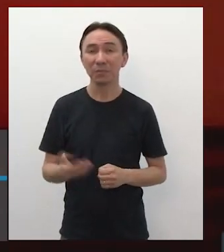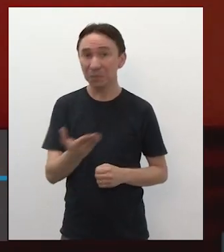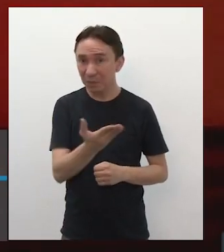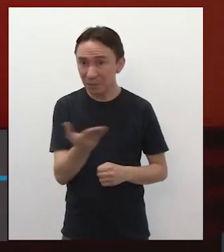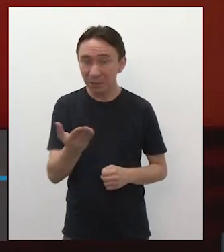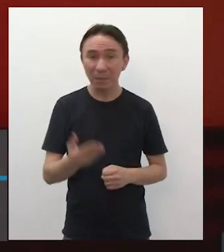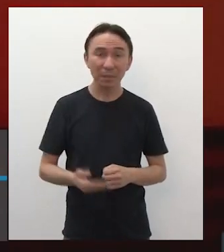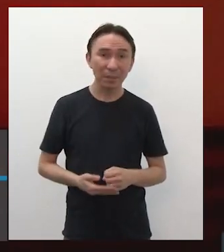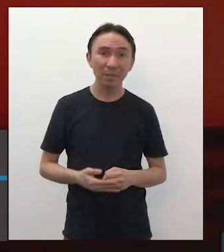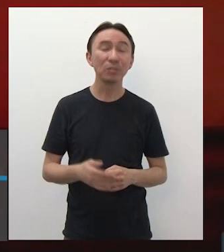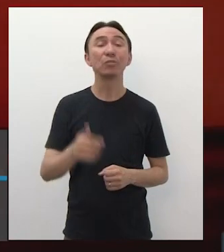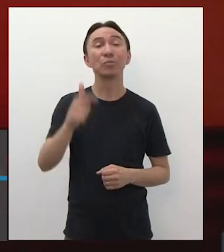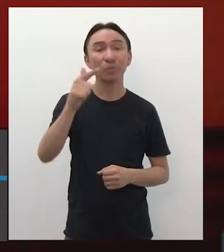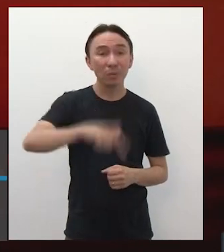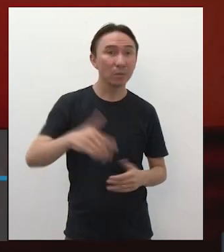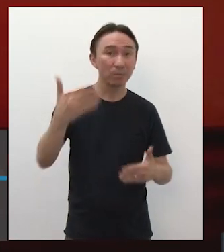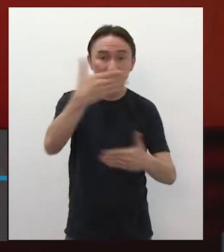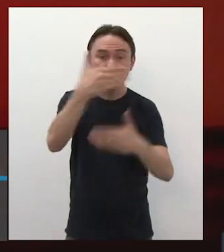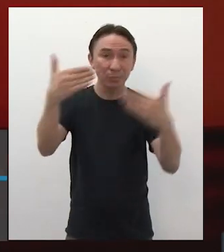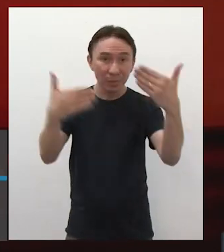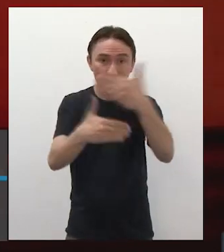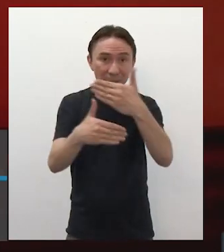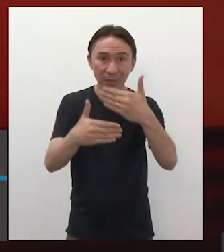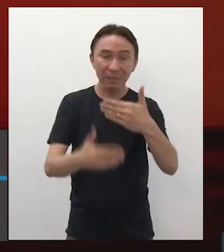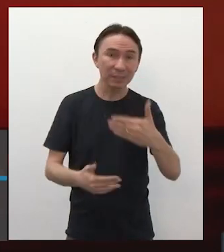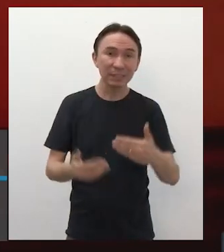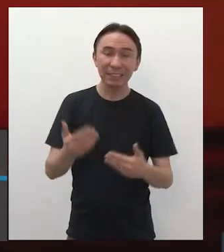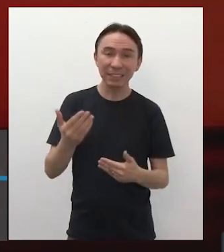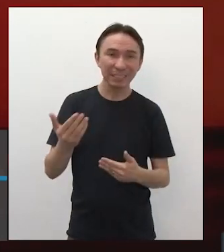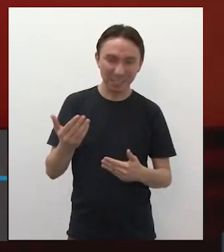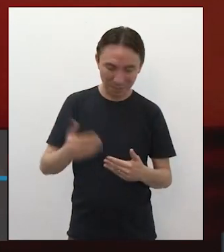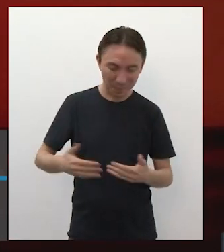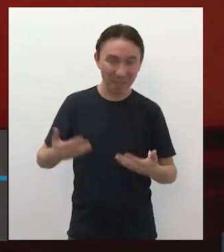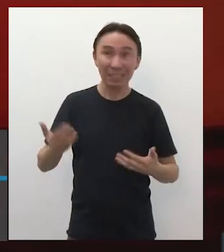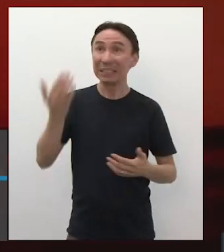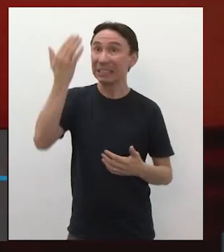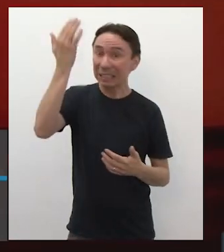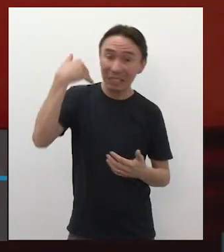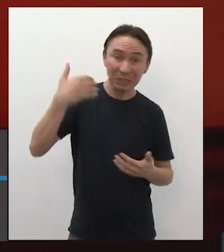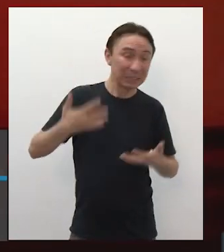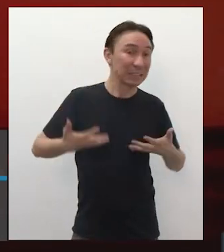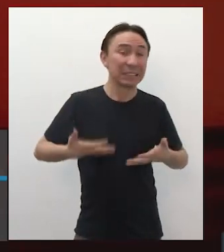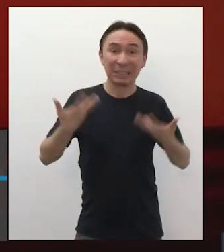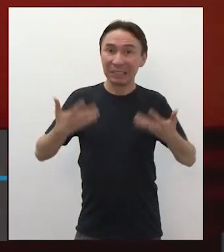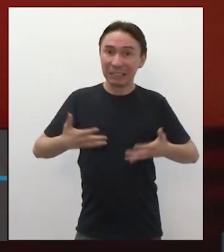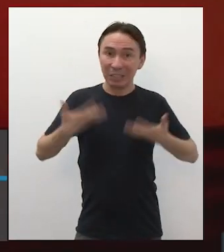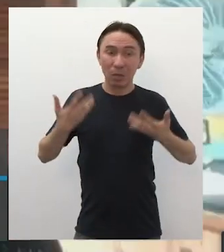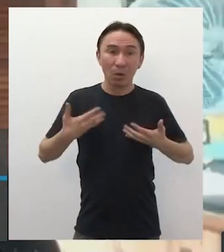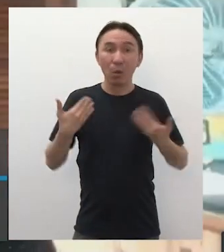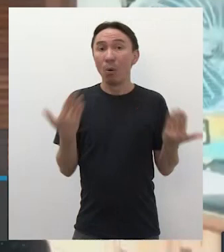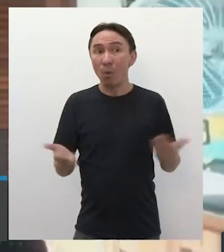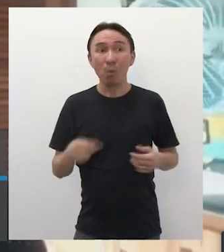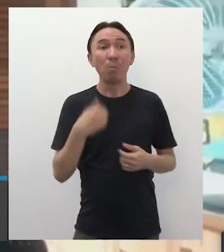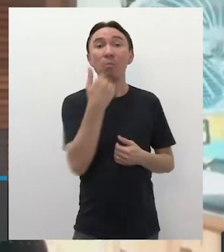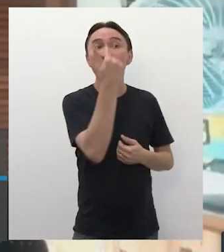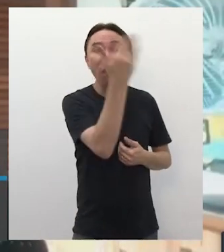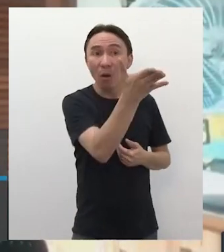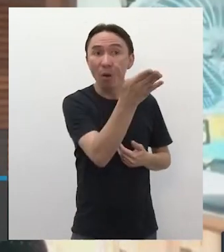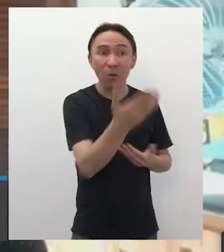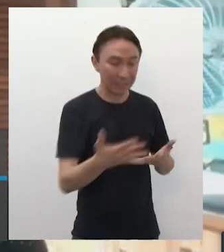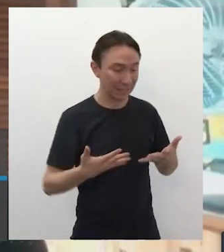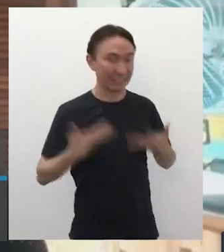de motivação intrínseca e extrínseca. Ela não entendeu muito bem, ela não sabe o sistema